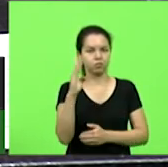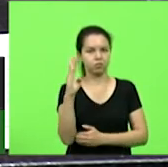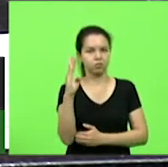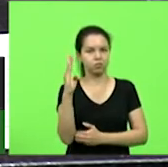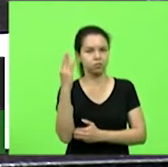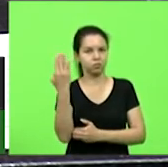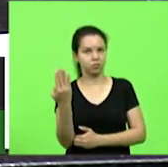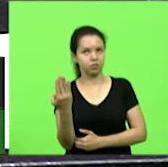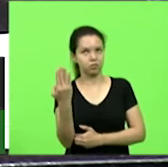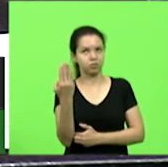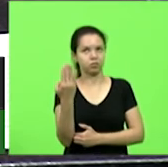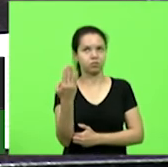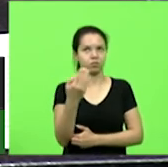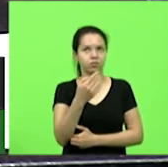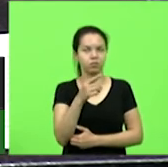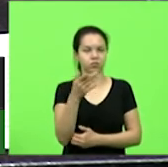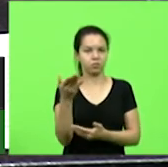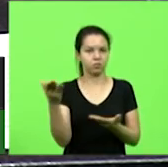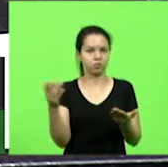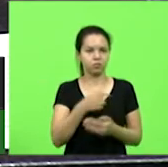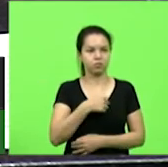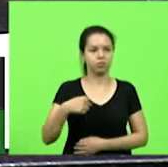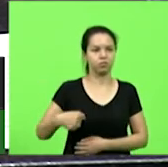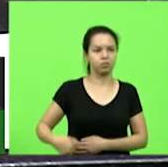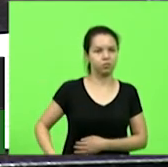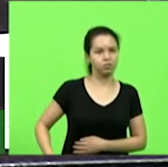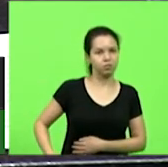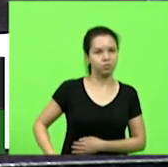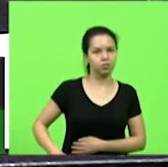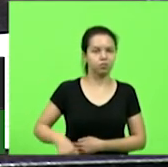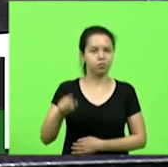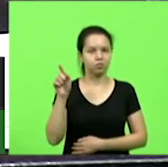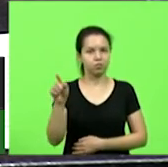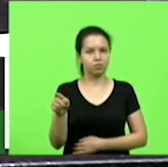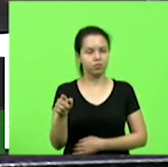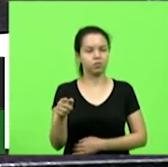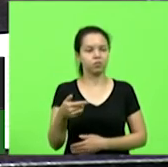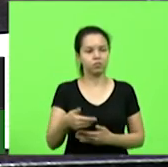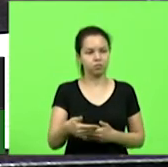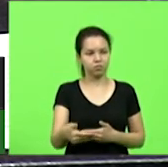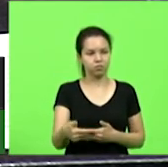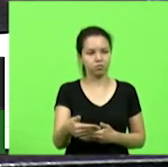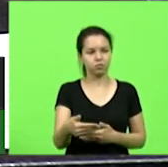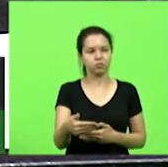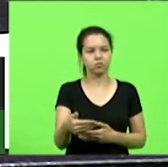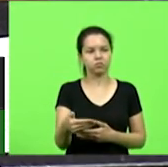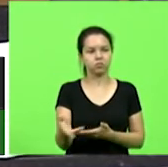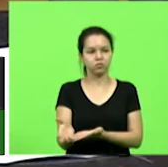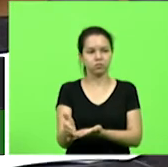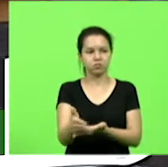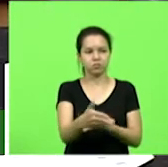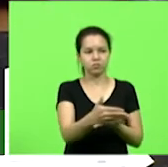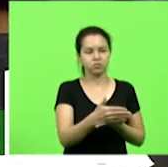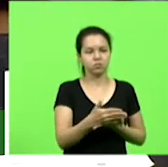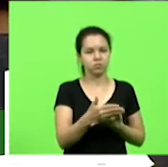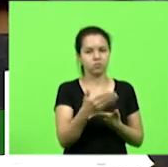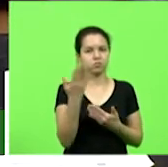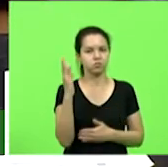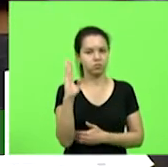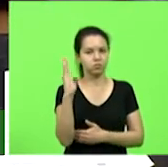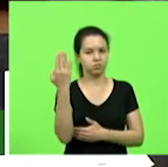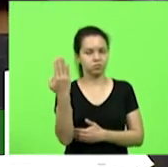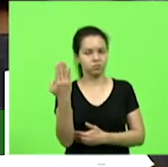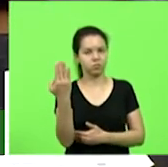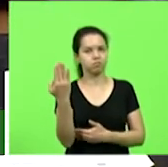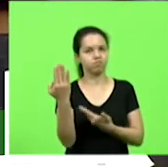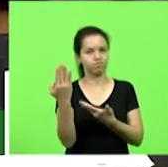natural pelos chineses e tem colocado nossa reserva de madeira em risco. E